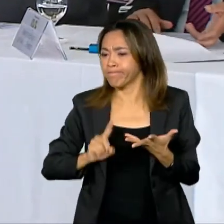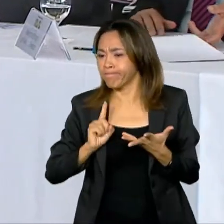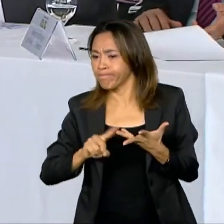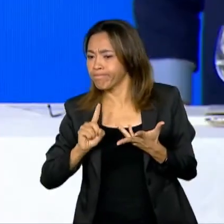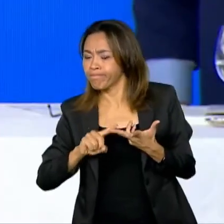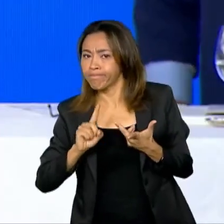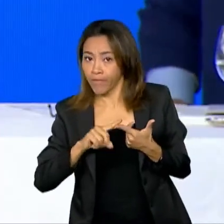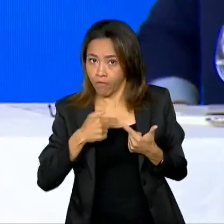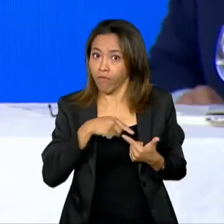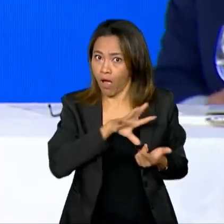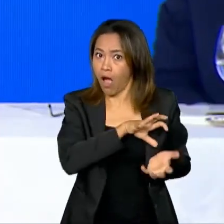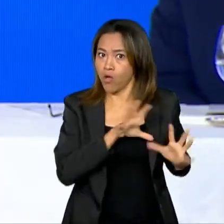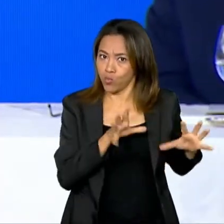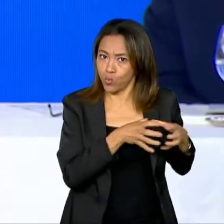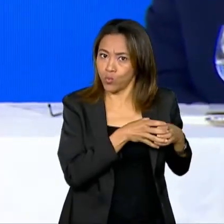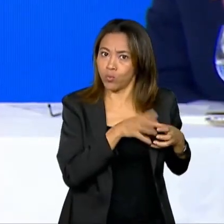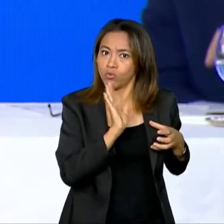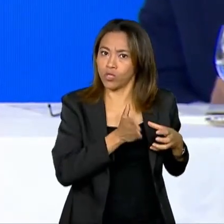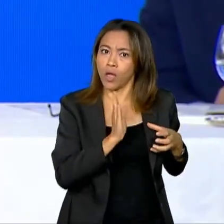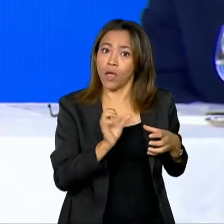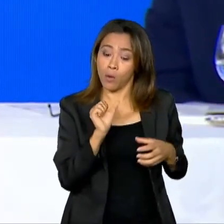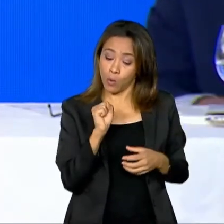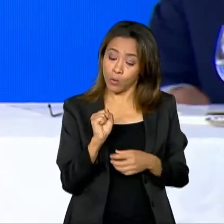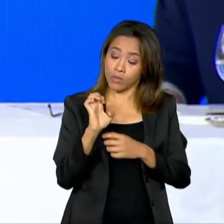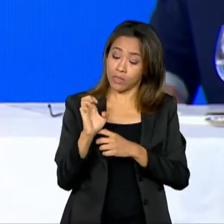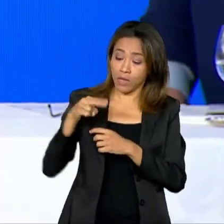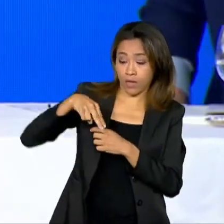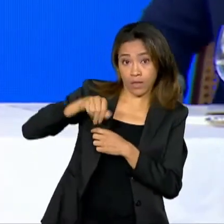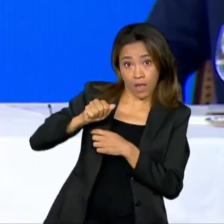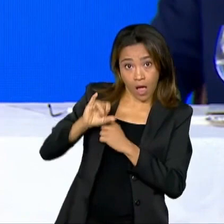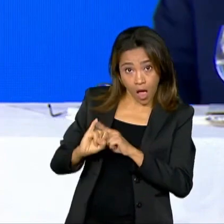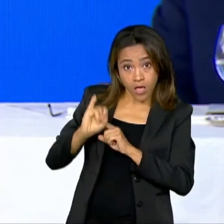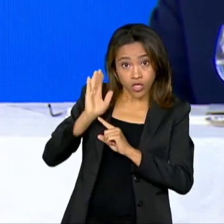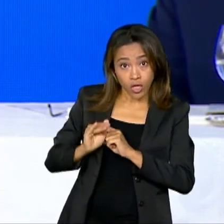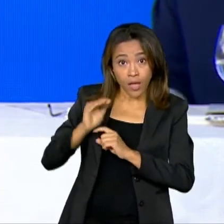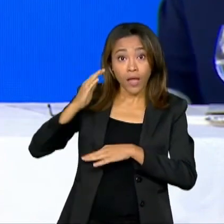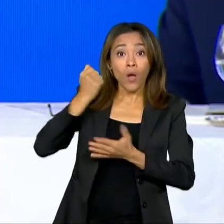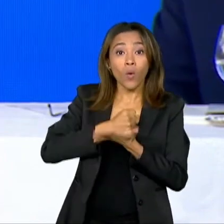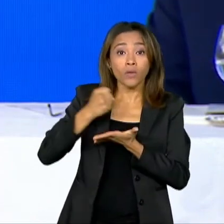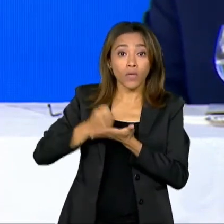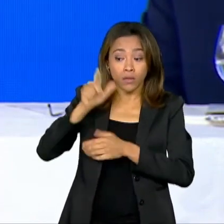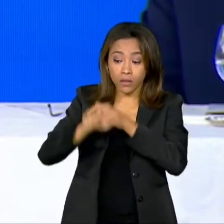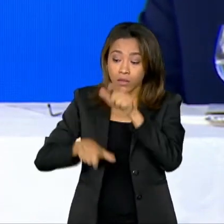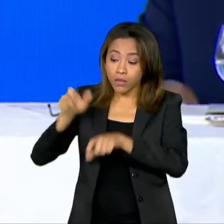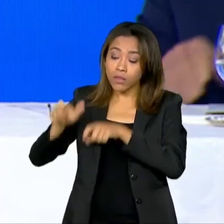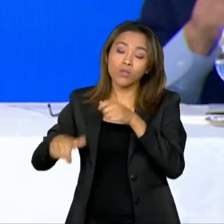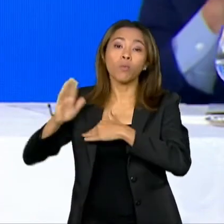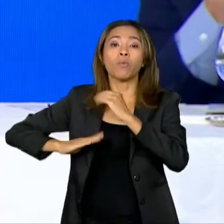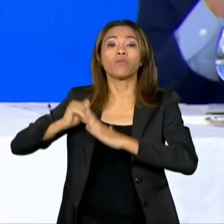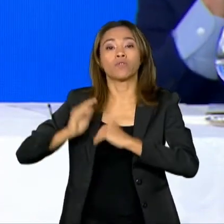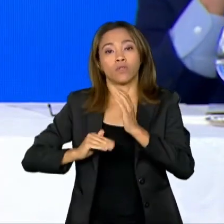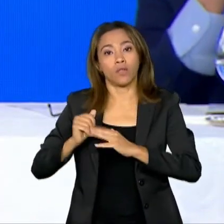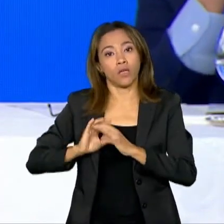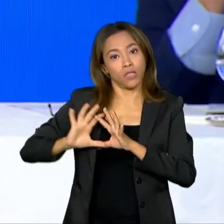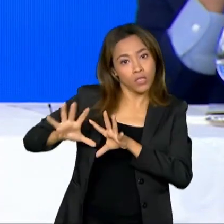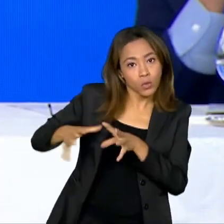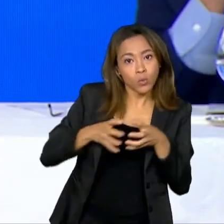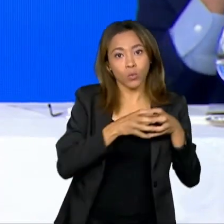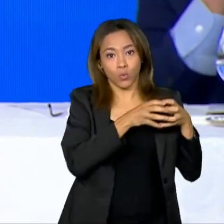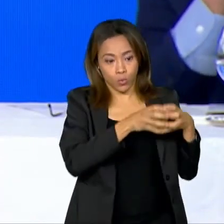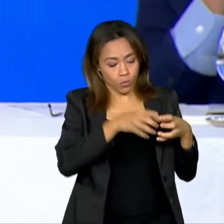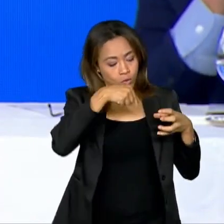Senai já está contratando os consultores e estabelecendo a plataforma. O